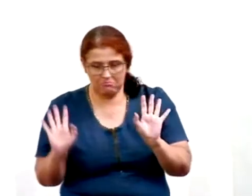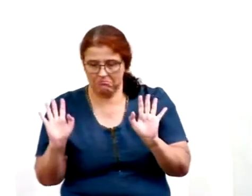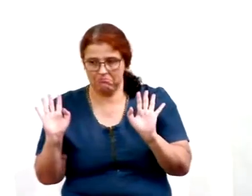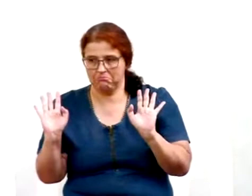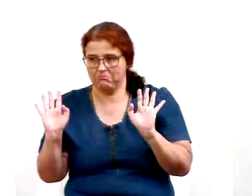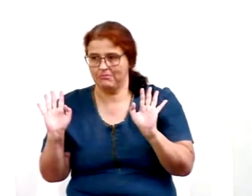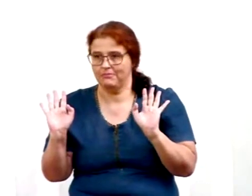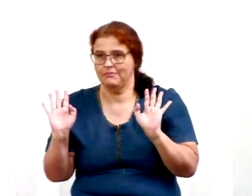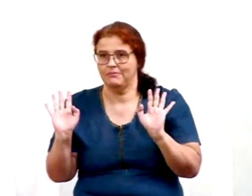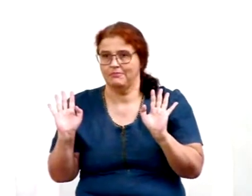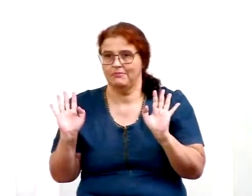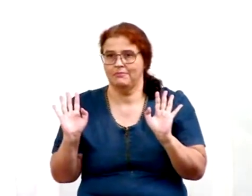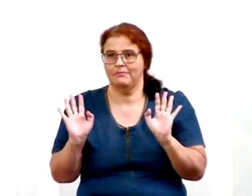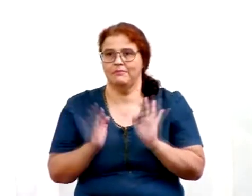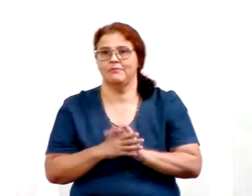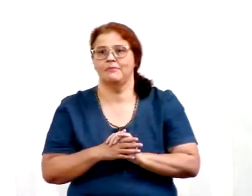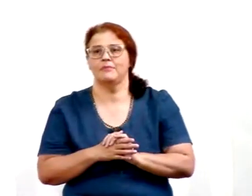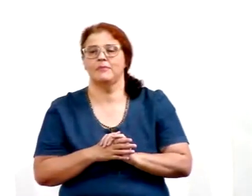vocês